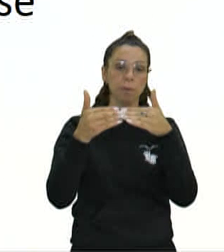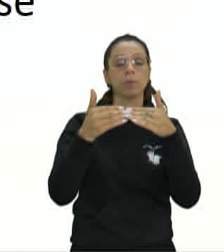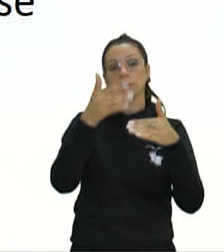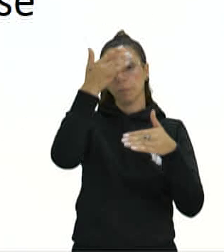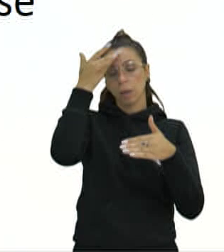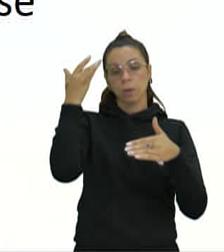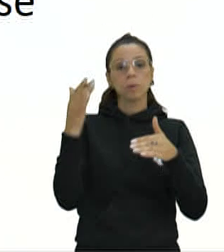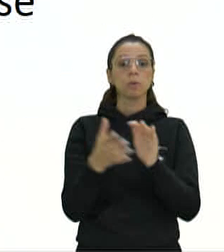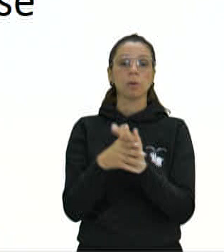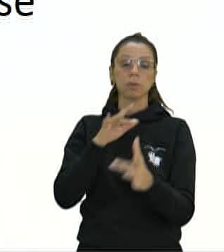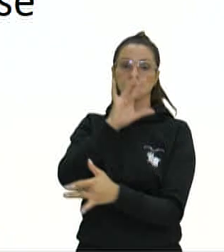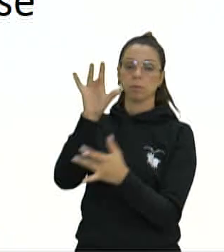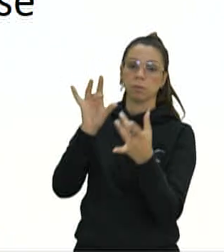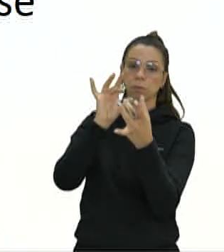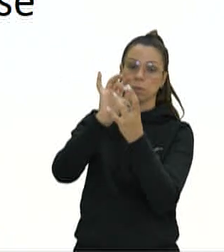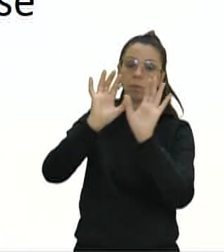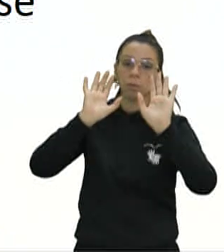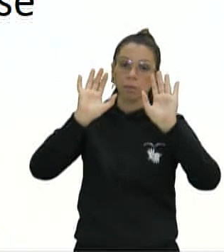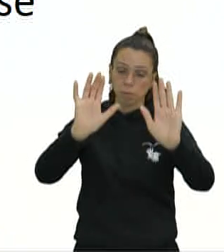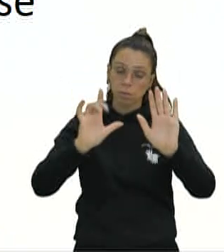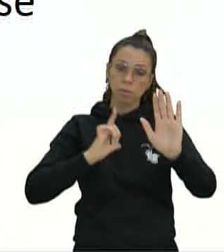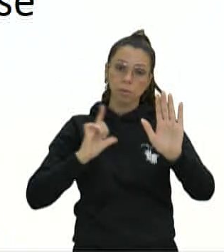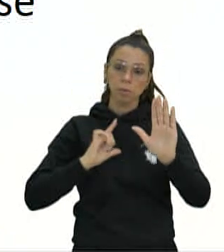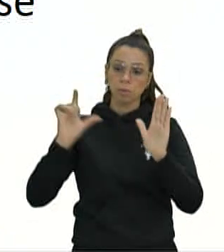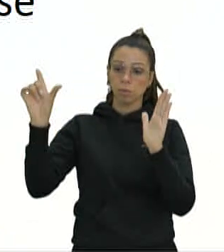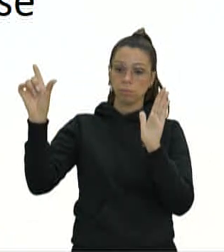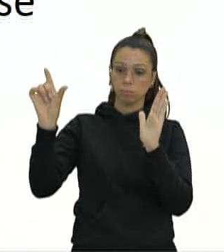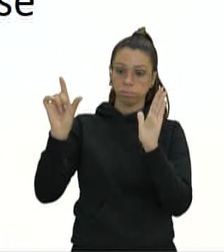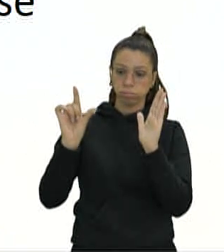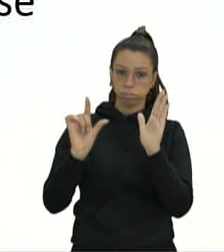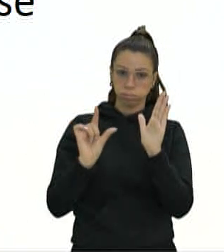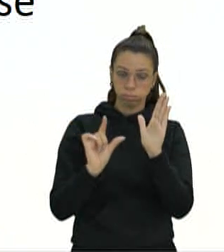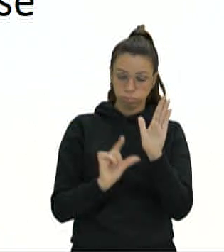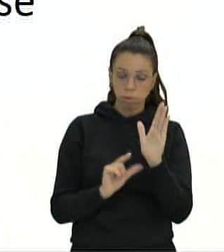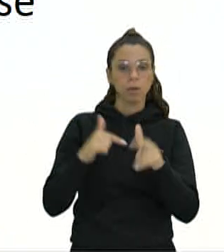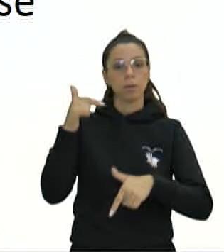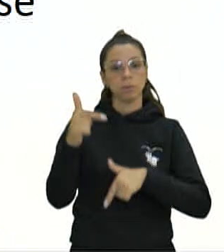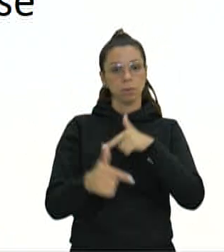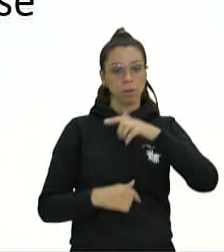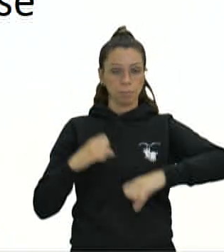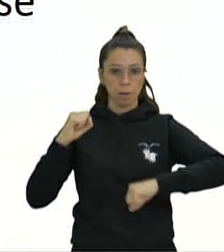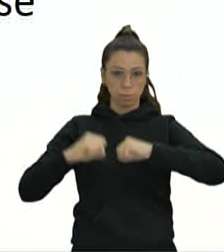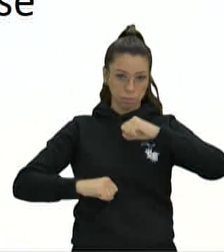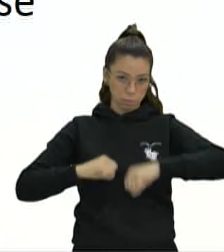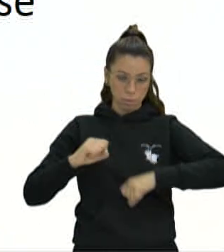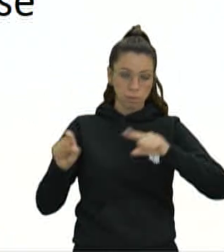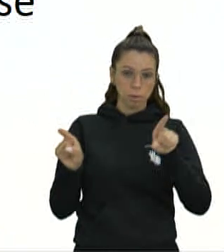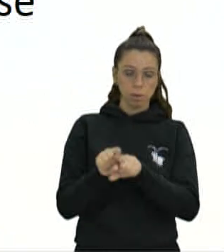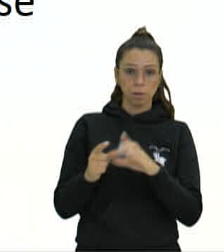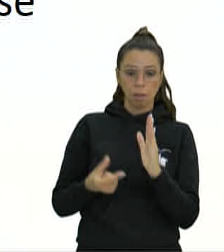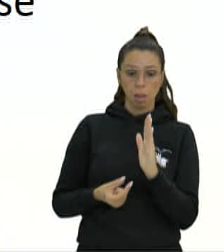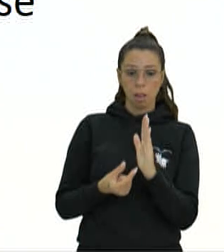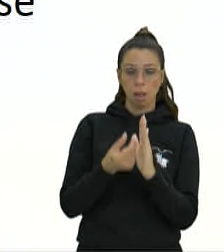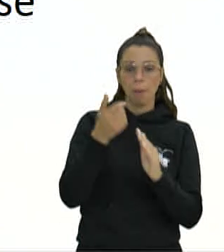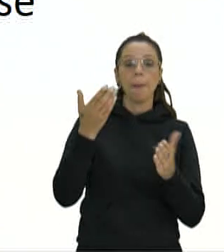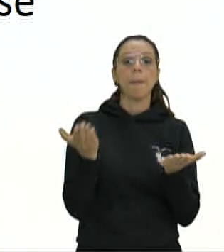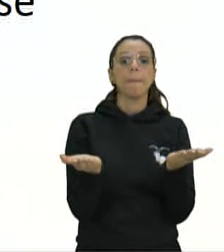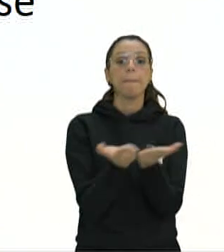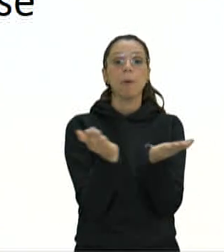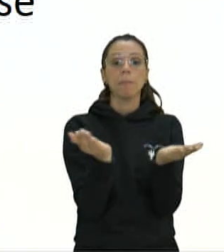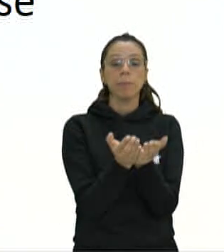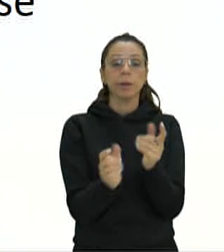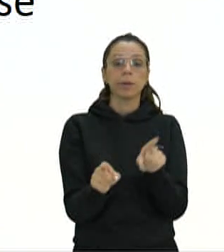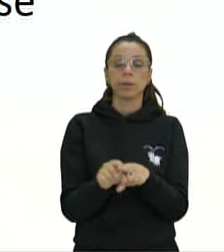esse processo acarretou redução de níveis de emprego na indústria, aumento dos níveis de pobreza e redução